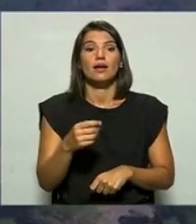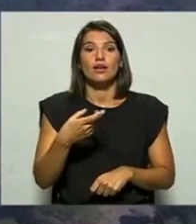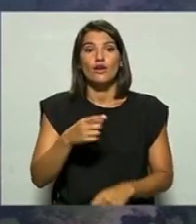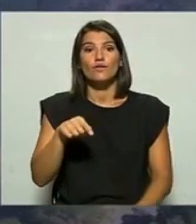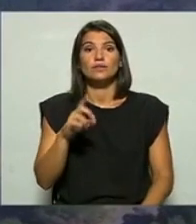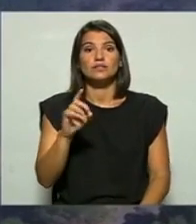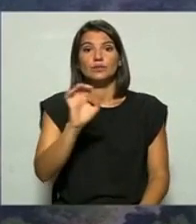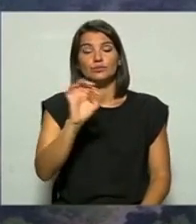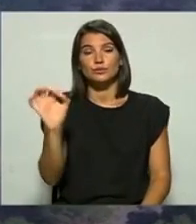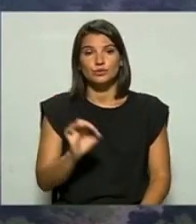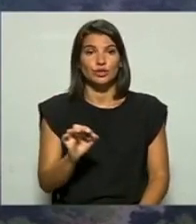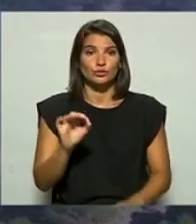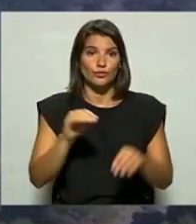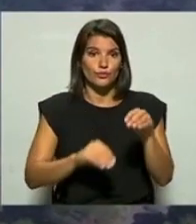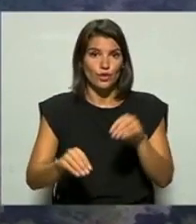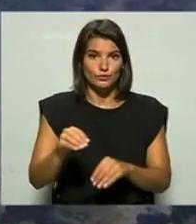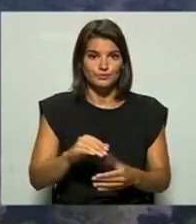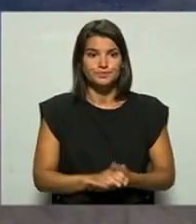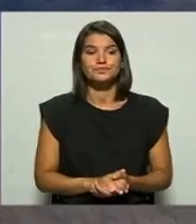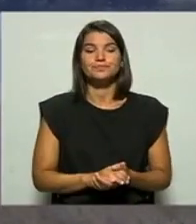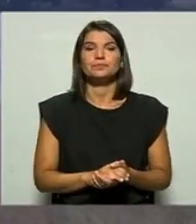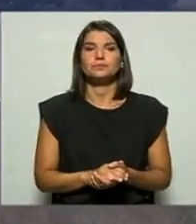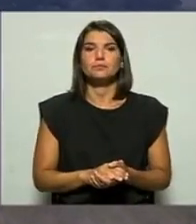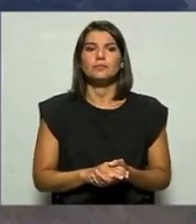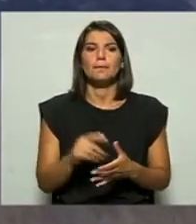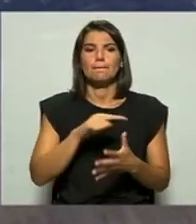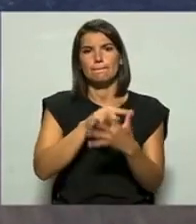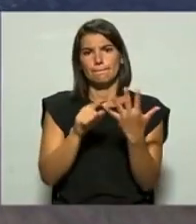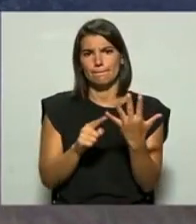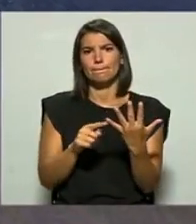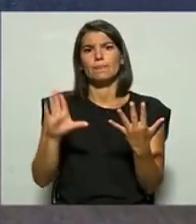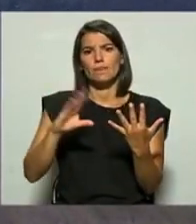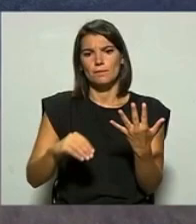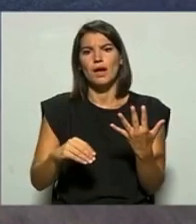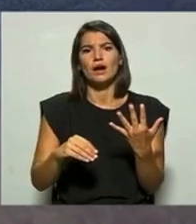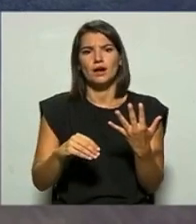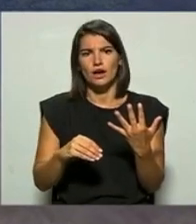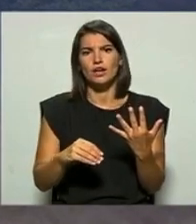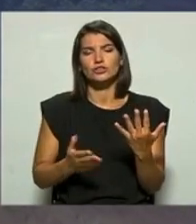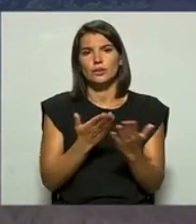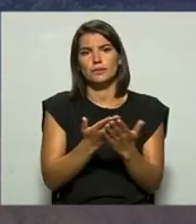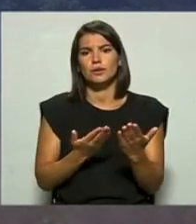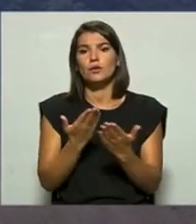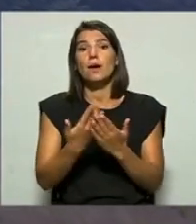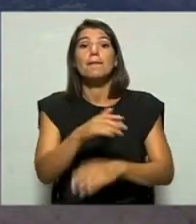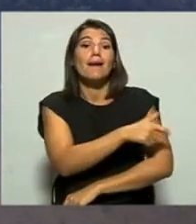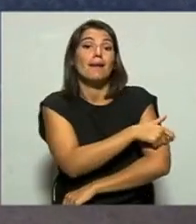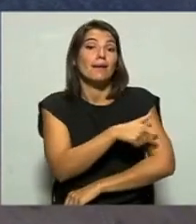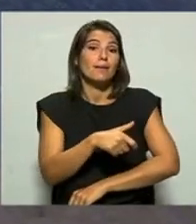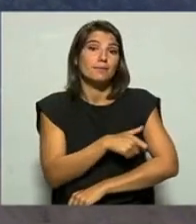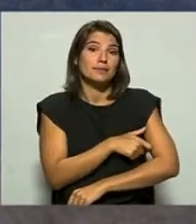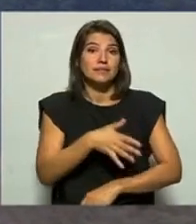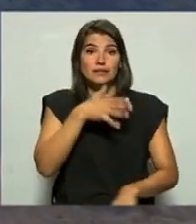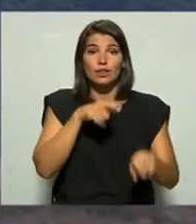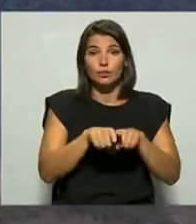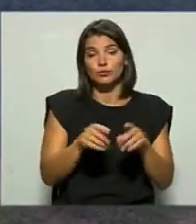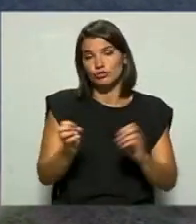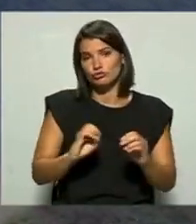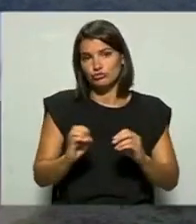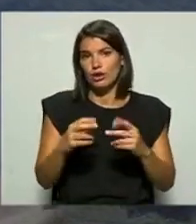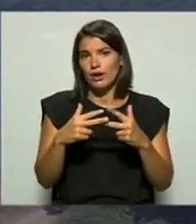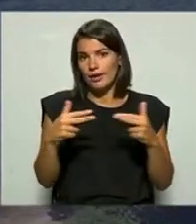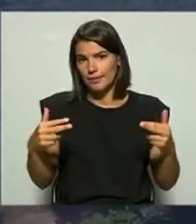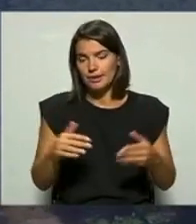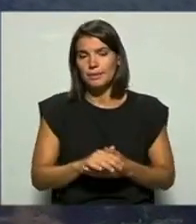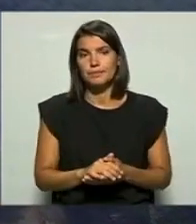9,6 por cento da votação concorreram mais cinco forças partidárias sem representação no executivo Municipal